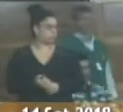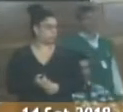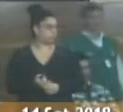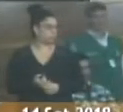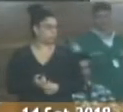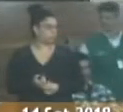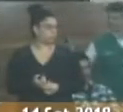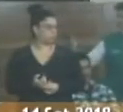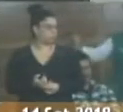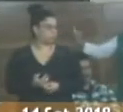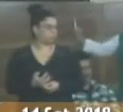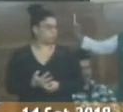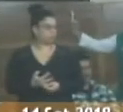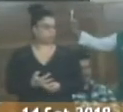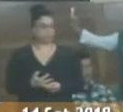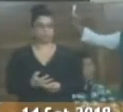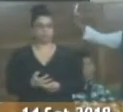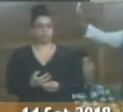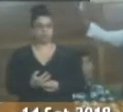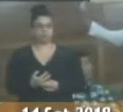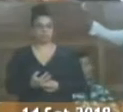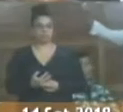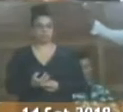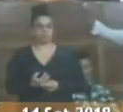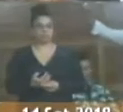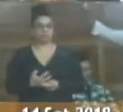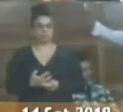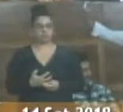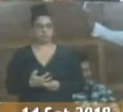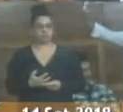né? Obrigado a todos.